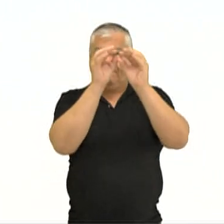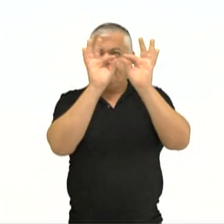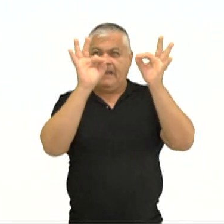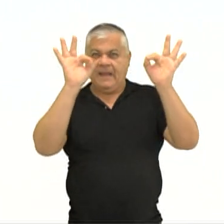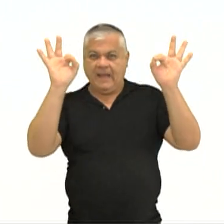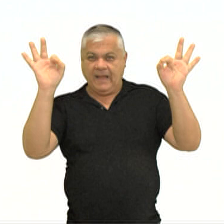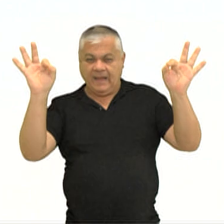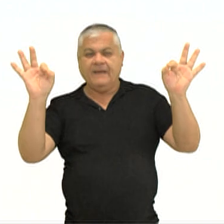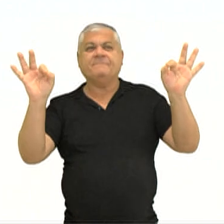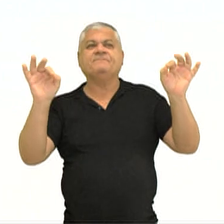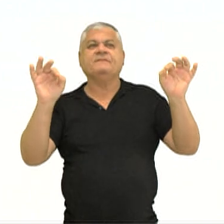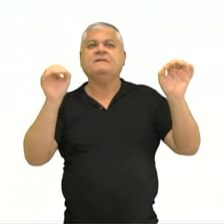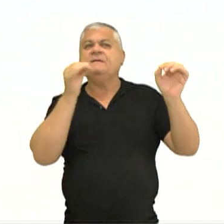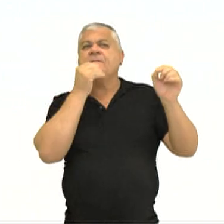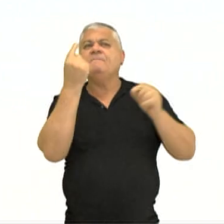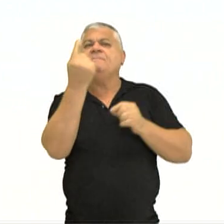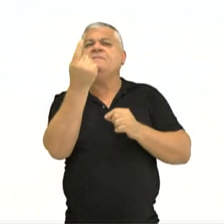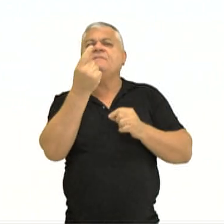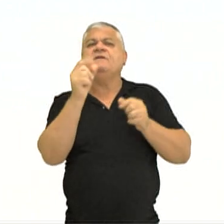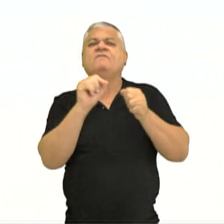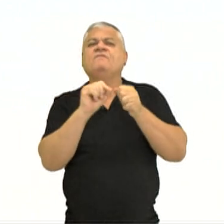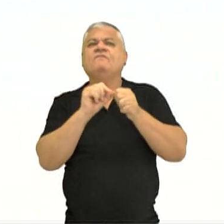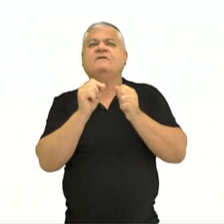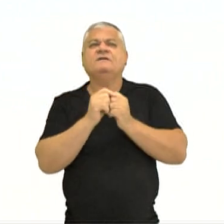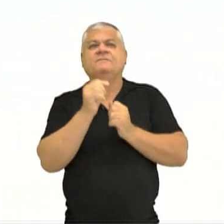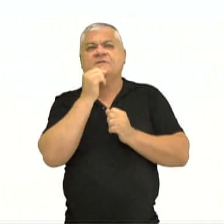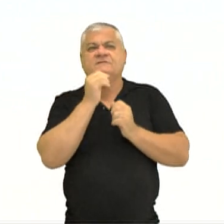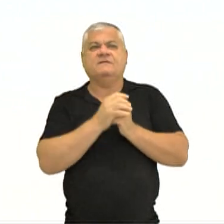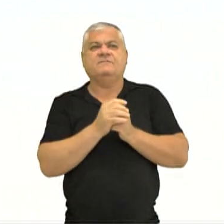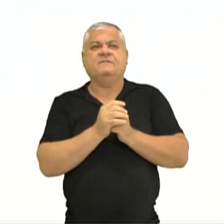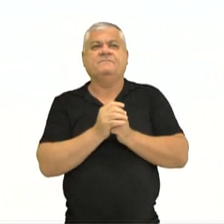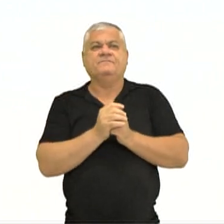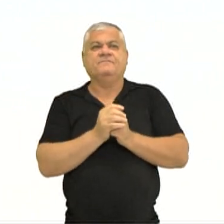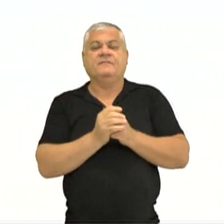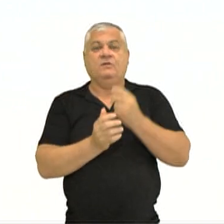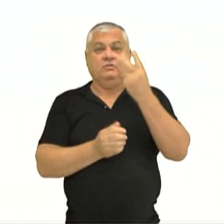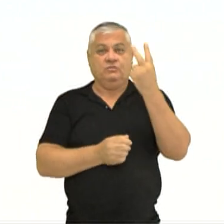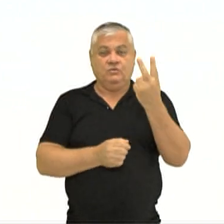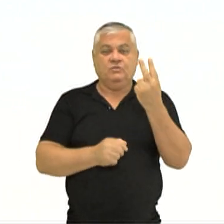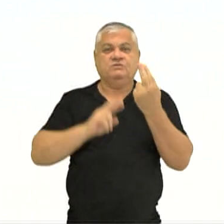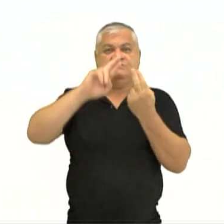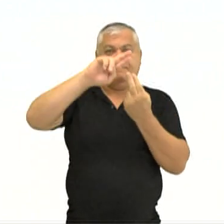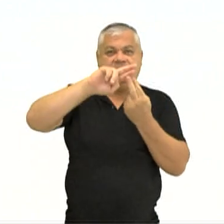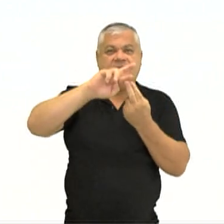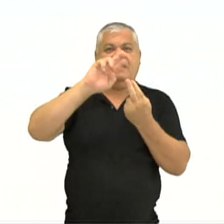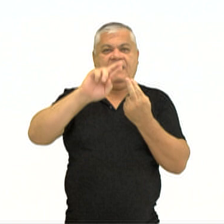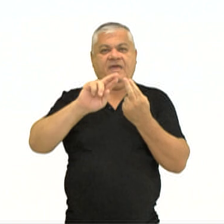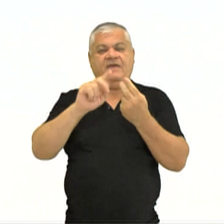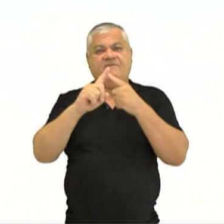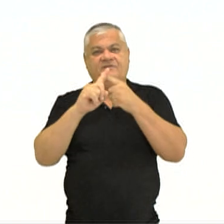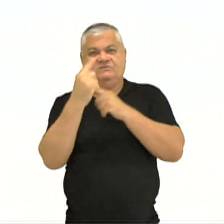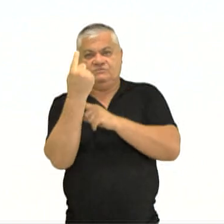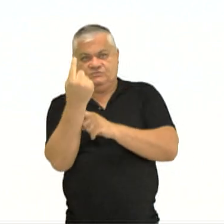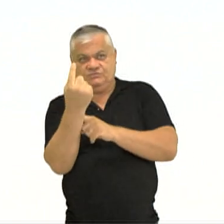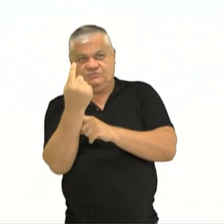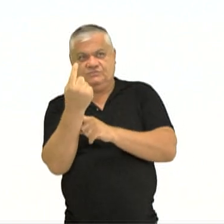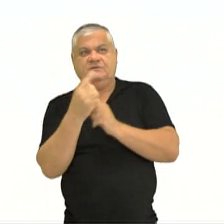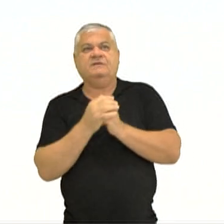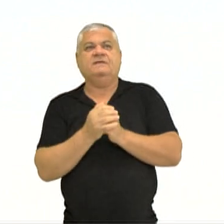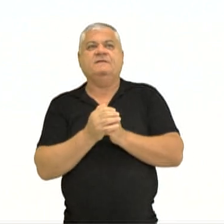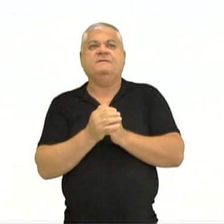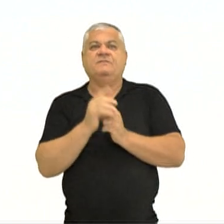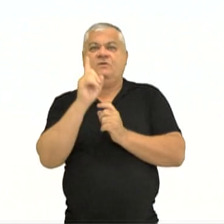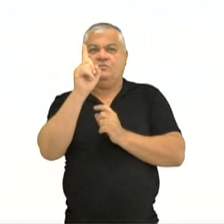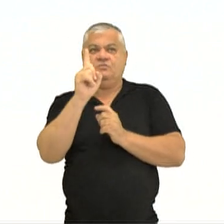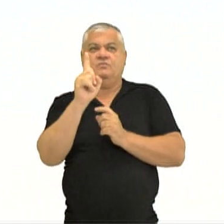que eu posso simplificar? Primeiro, o que eu fiz aqui? Fiz a propriedade distributiva. 2πr vezes 1, 2πr.